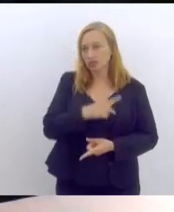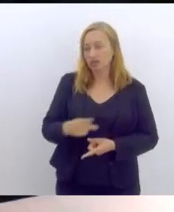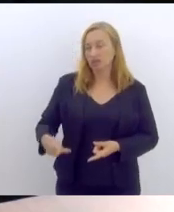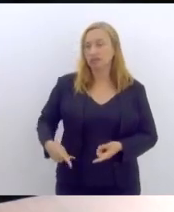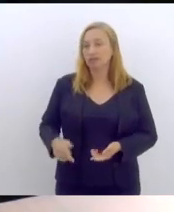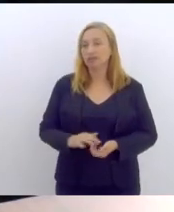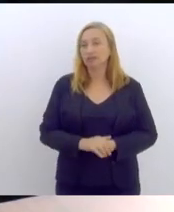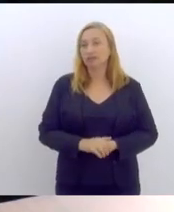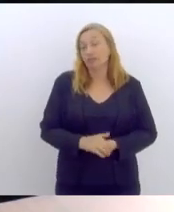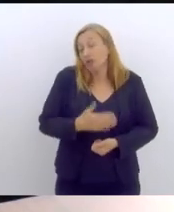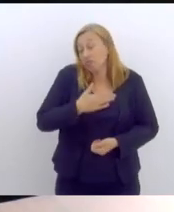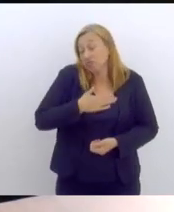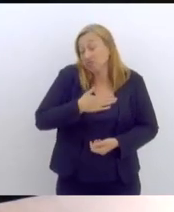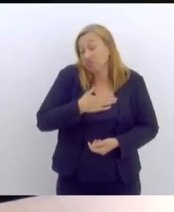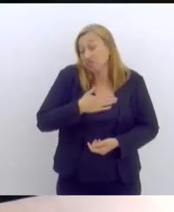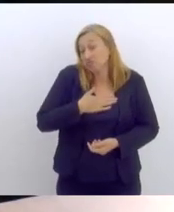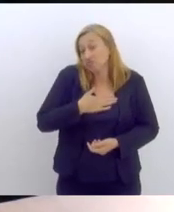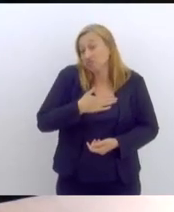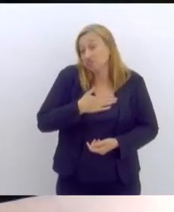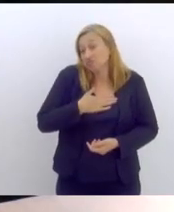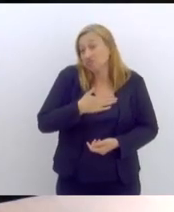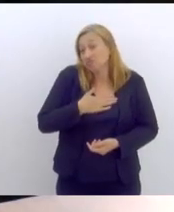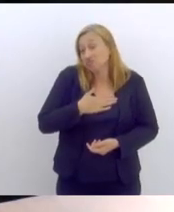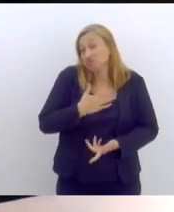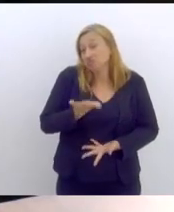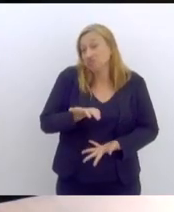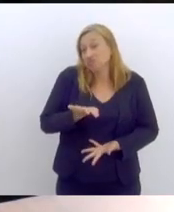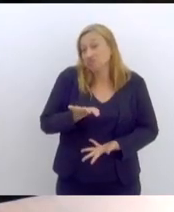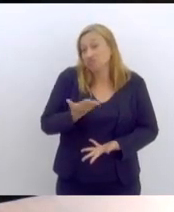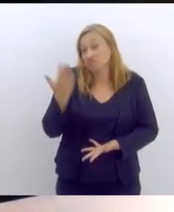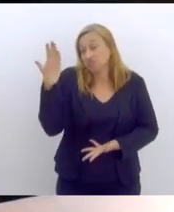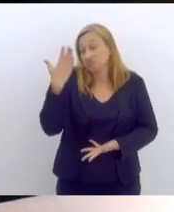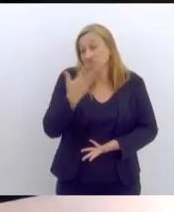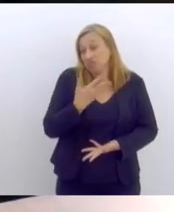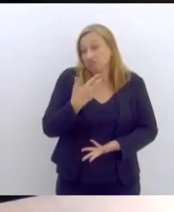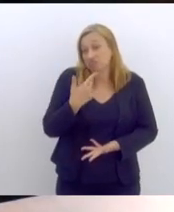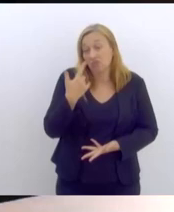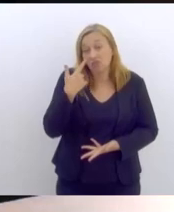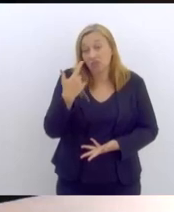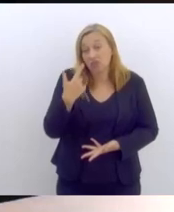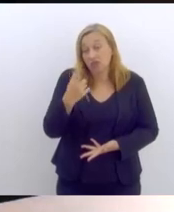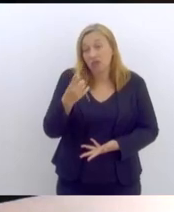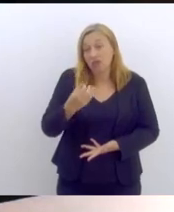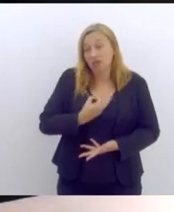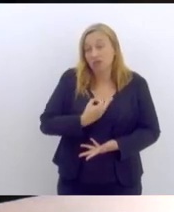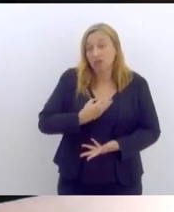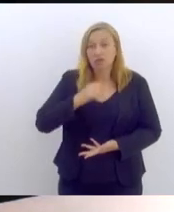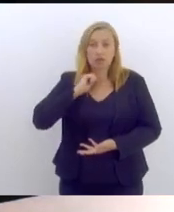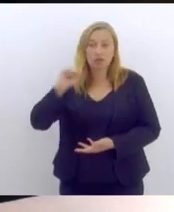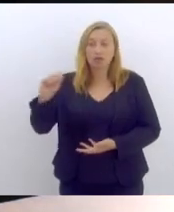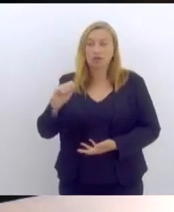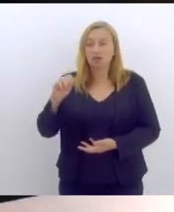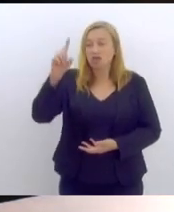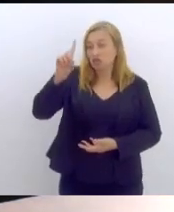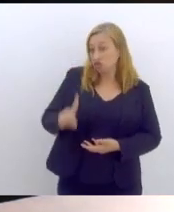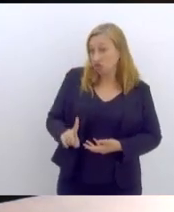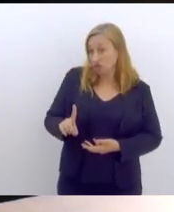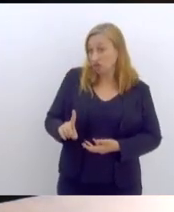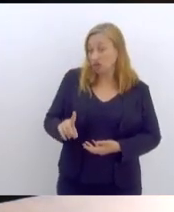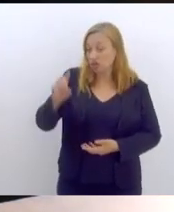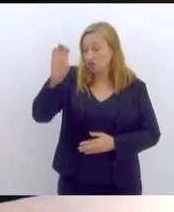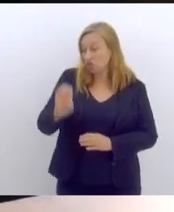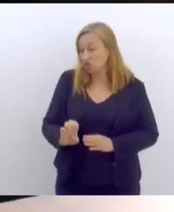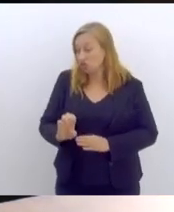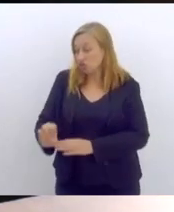A mim, não verifico, quando voto medalha, se o cidadão é de direita, de